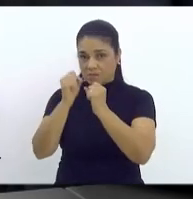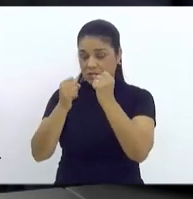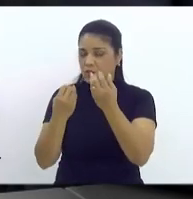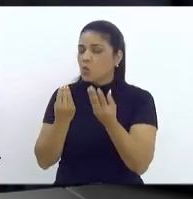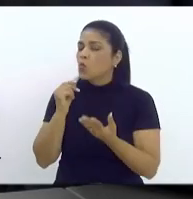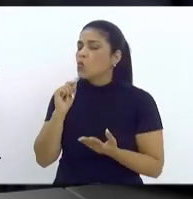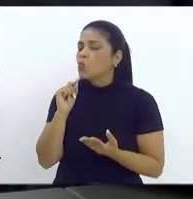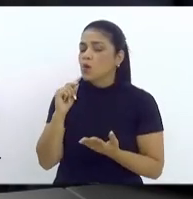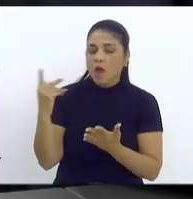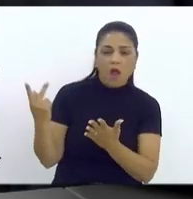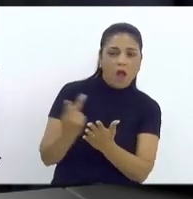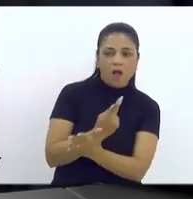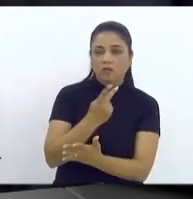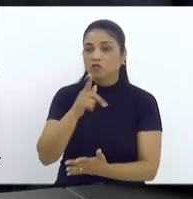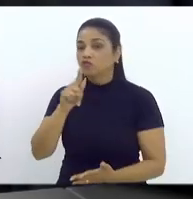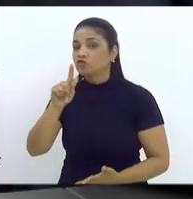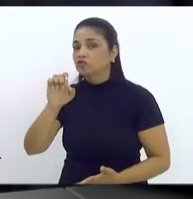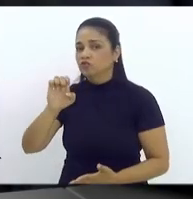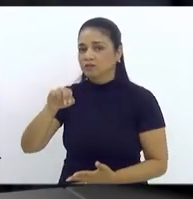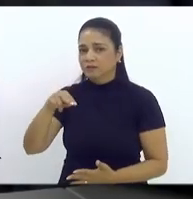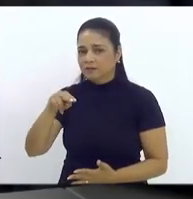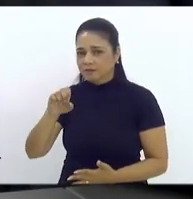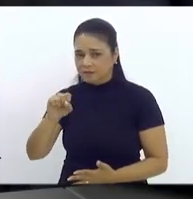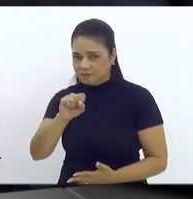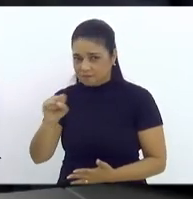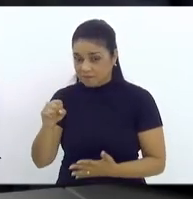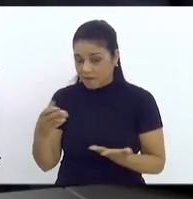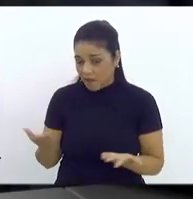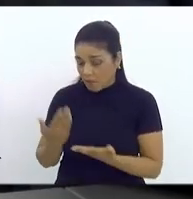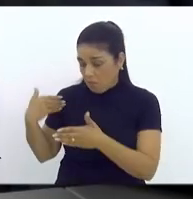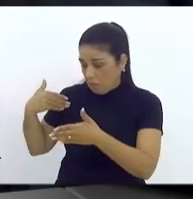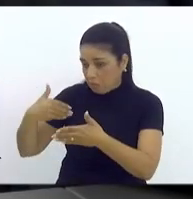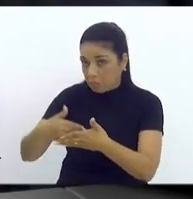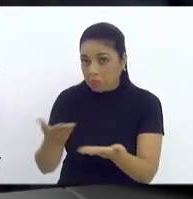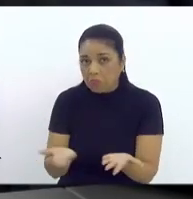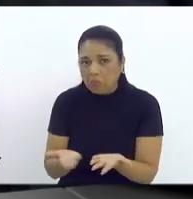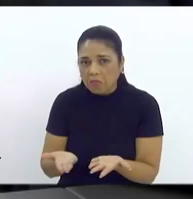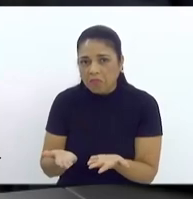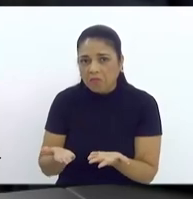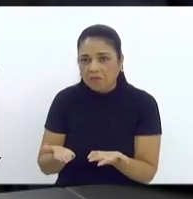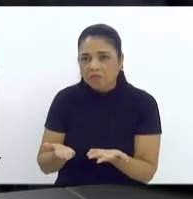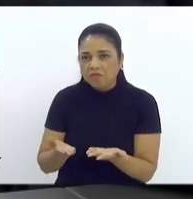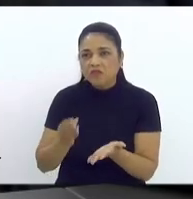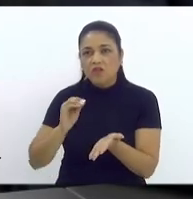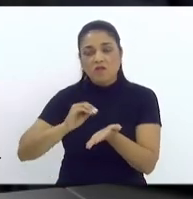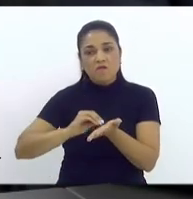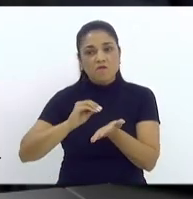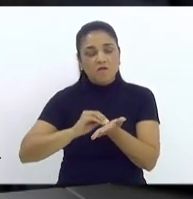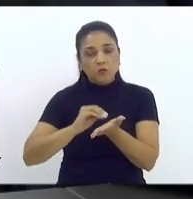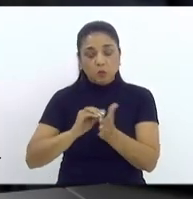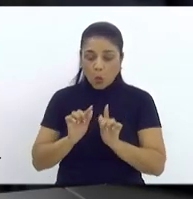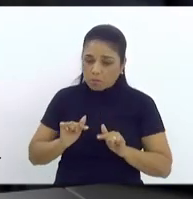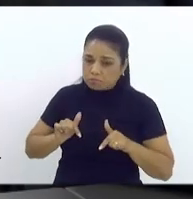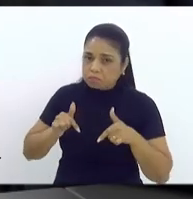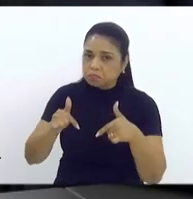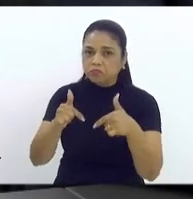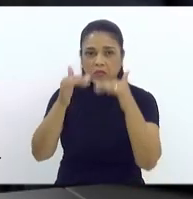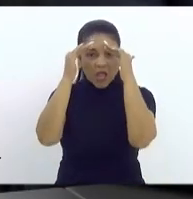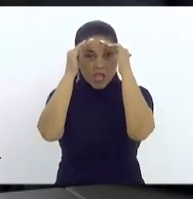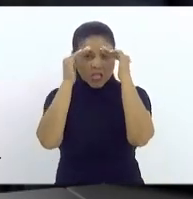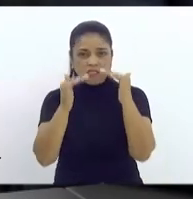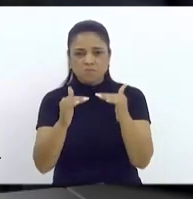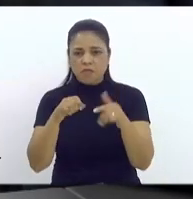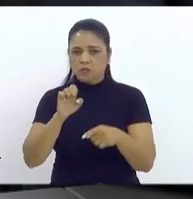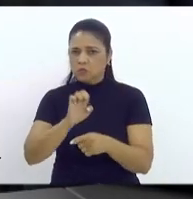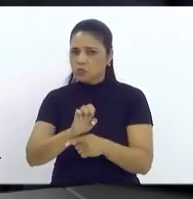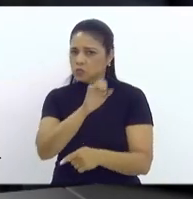né? Se faltou, né? Faltou um pouquinho mais de empenho e mais respeito ao nosso Estado